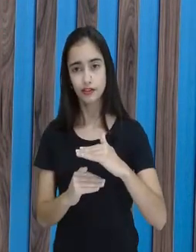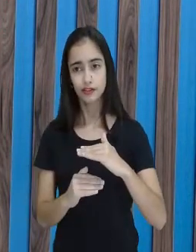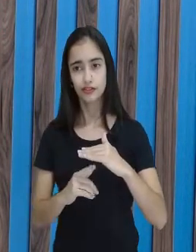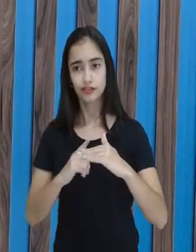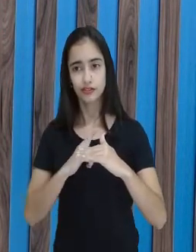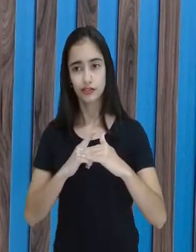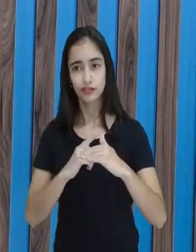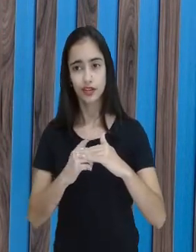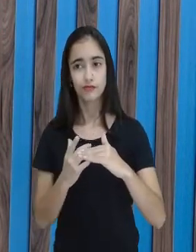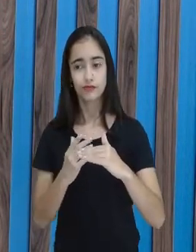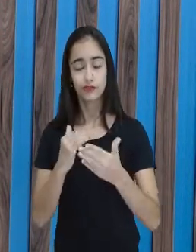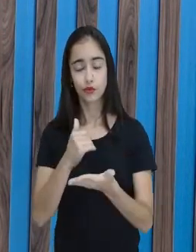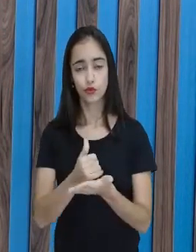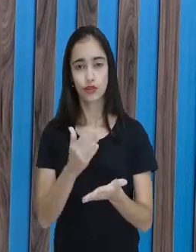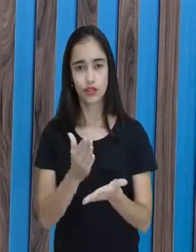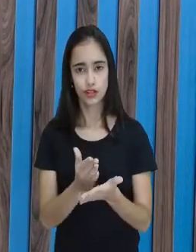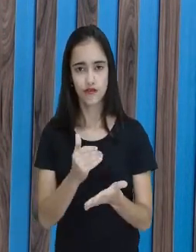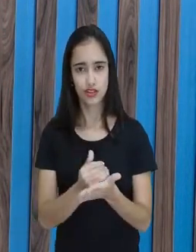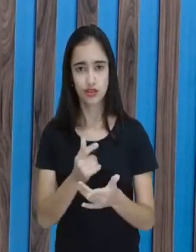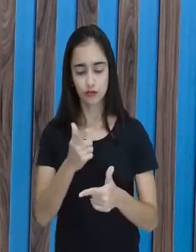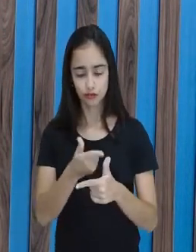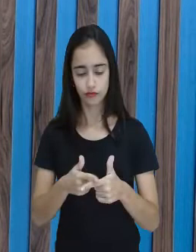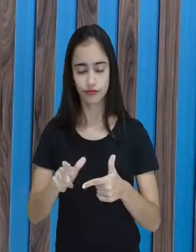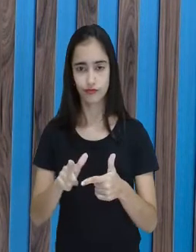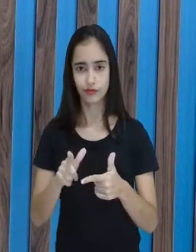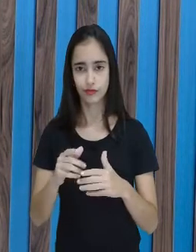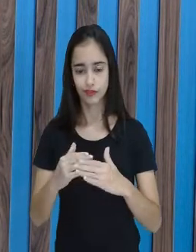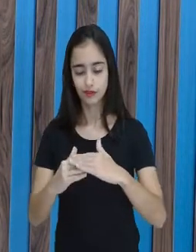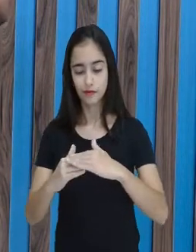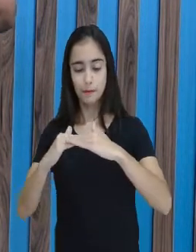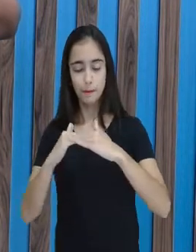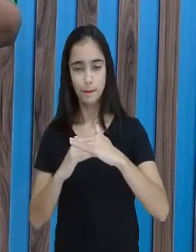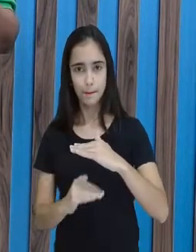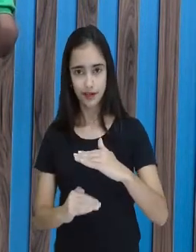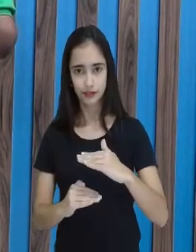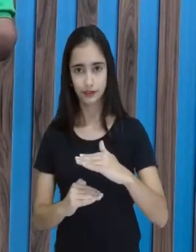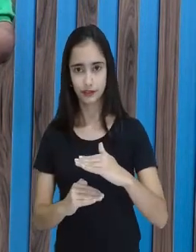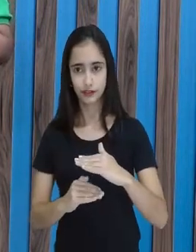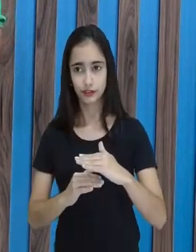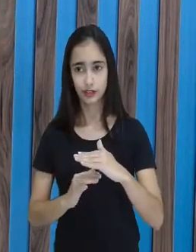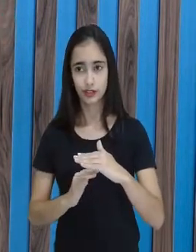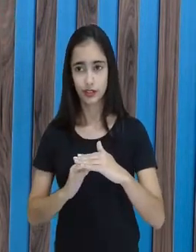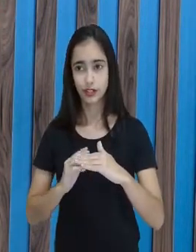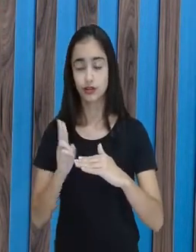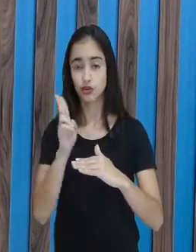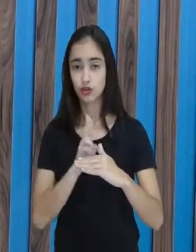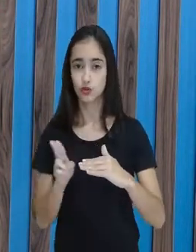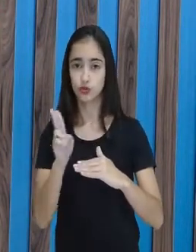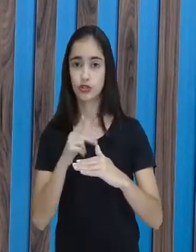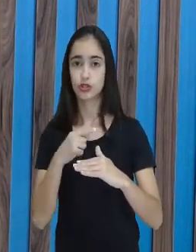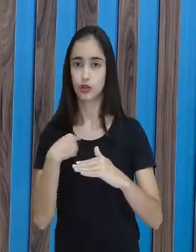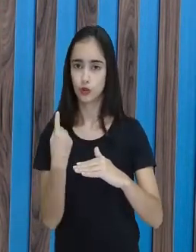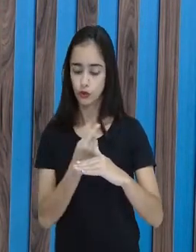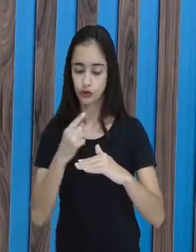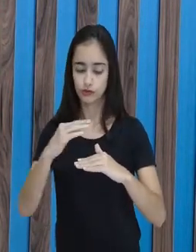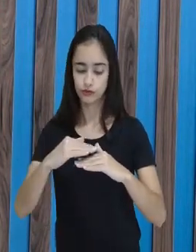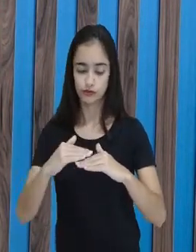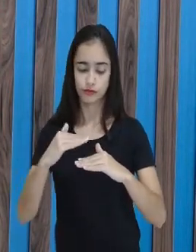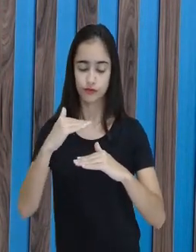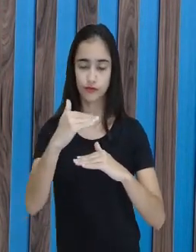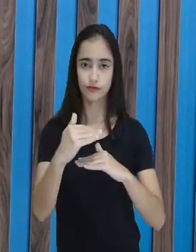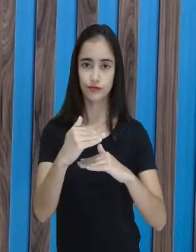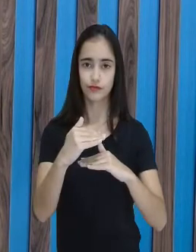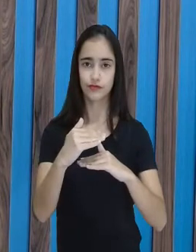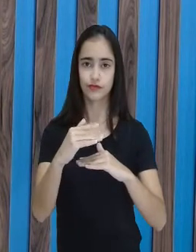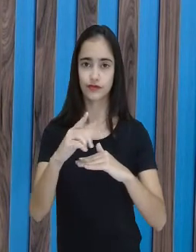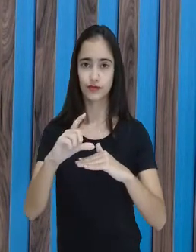denominador. E quantas partes eu vou utilizar desse todo que foi dividido em partes iguais, eu utilizo o numerador, fica na